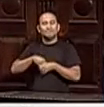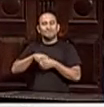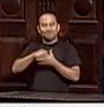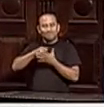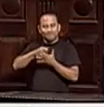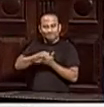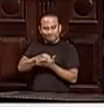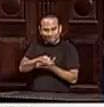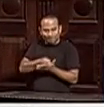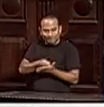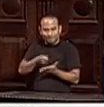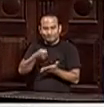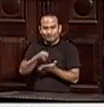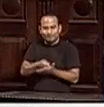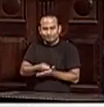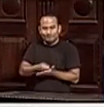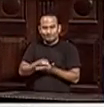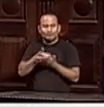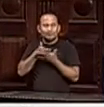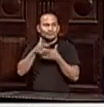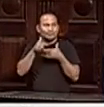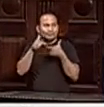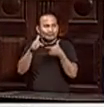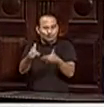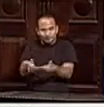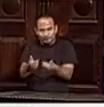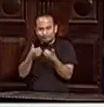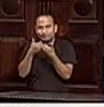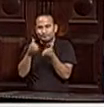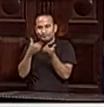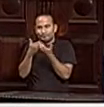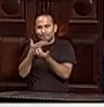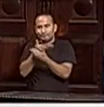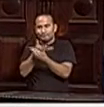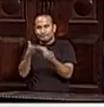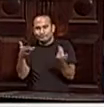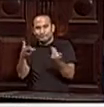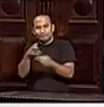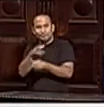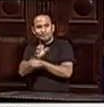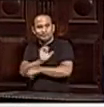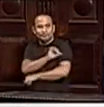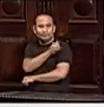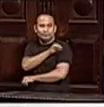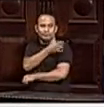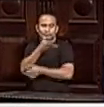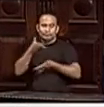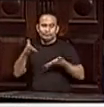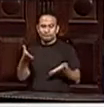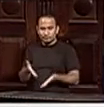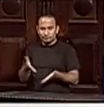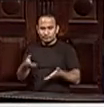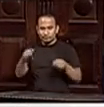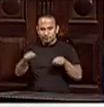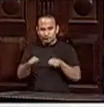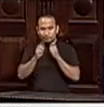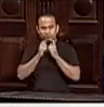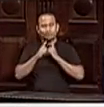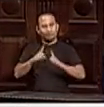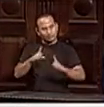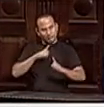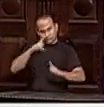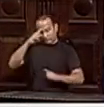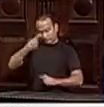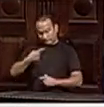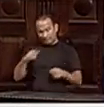pressão dos barões do transporte no estado do Rio de Janeiro? Agora, o que essa casa tem a obrigação